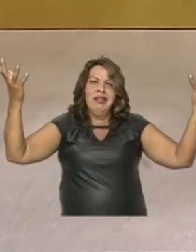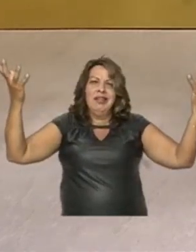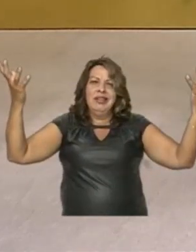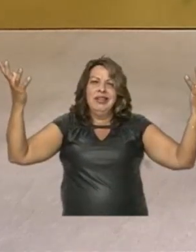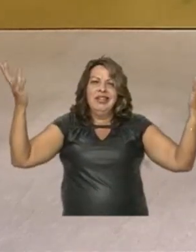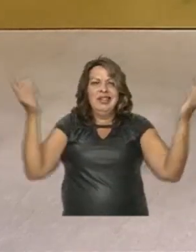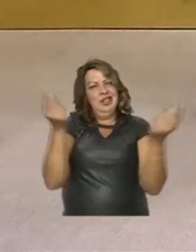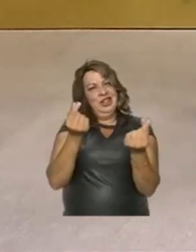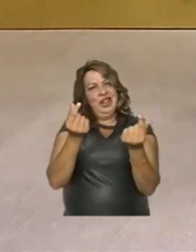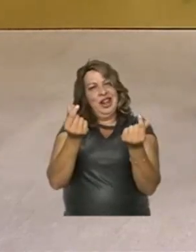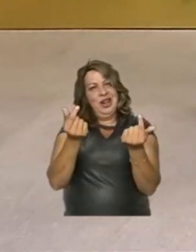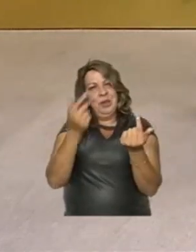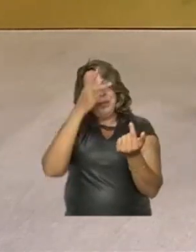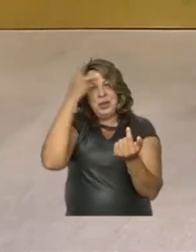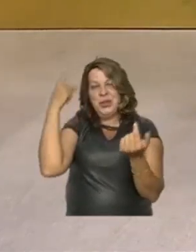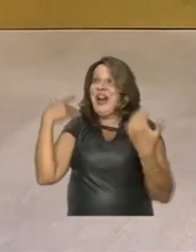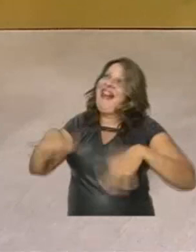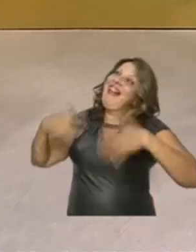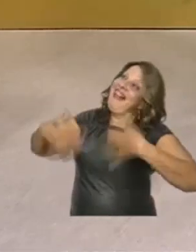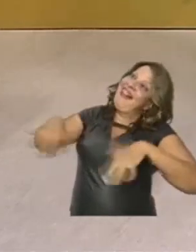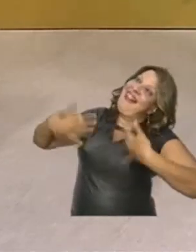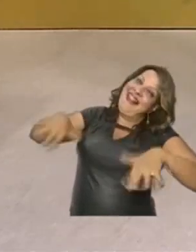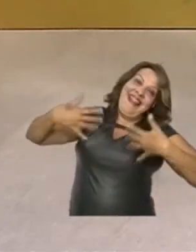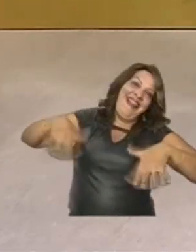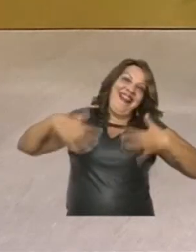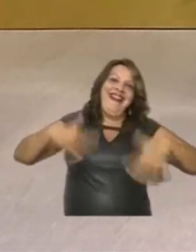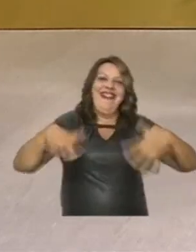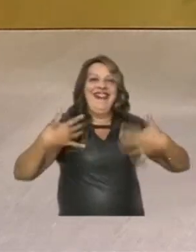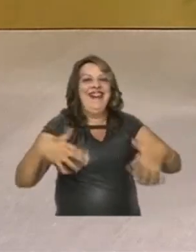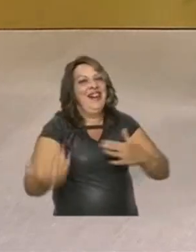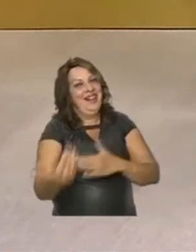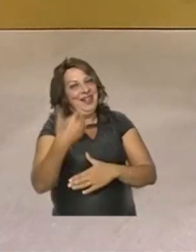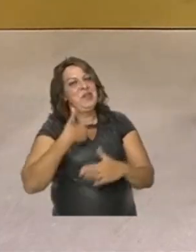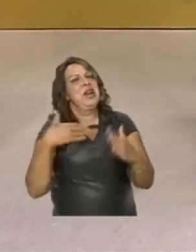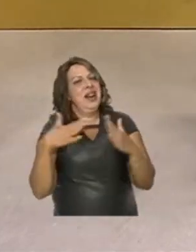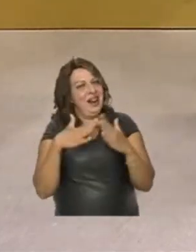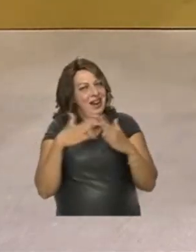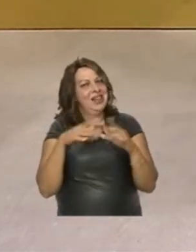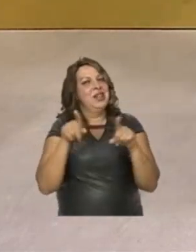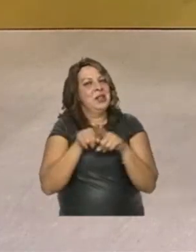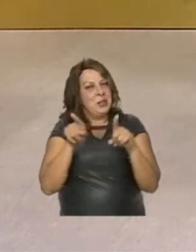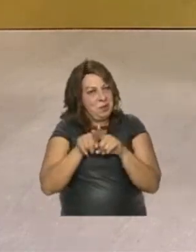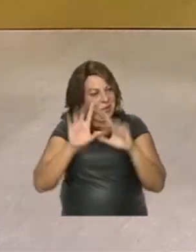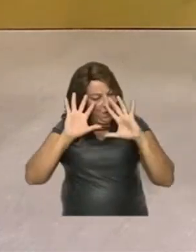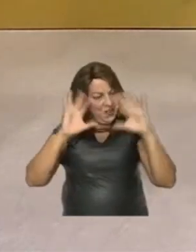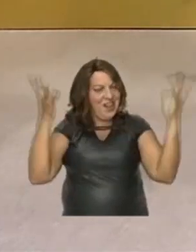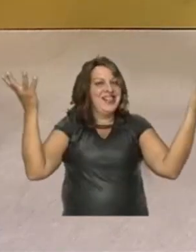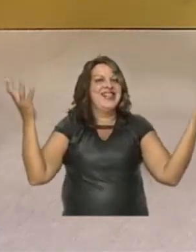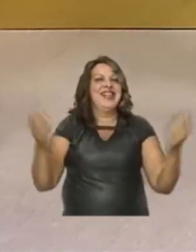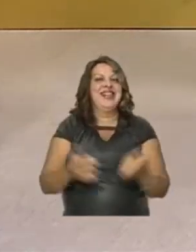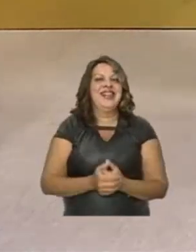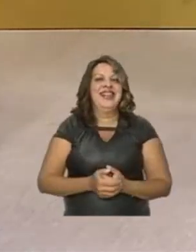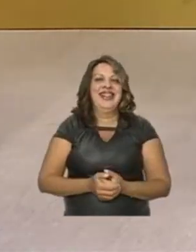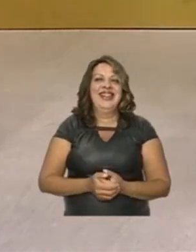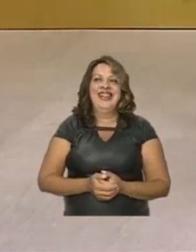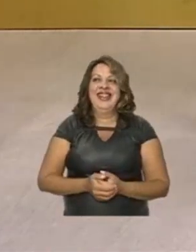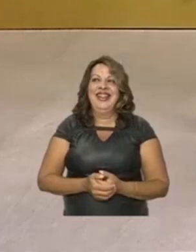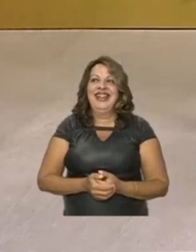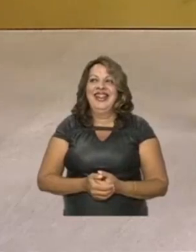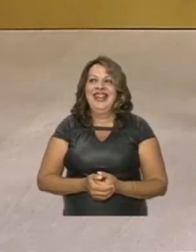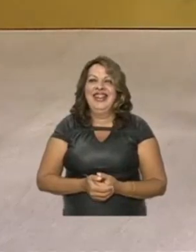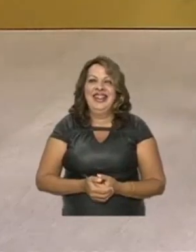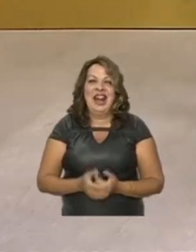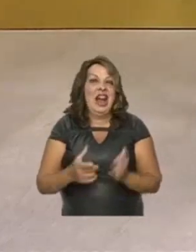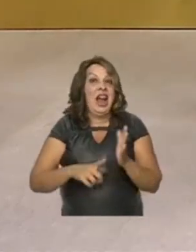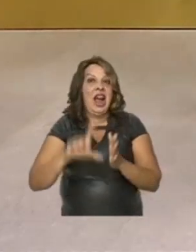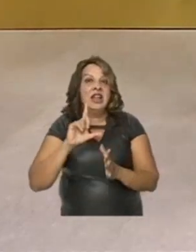com um din-din no bolso pra entregar, din-din, né? Até lá em casa. Vá, meu amor, você pode ir lá que você vai ser recebido. Porque antes era assim, né? Meio assim, porque ele queria